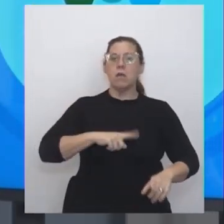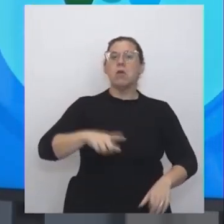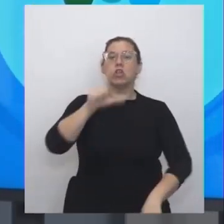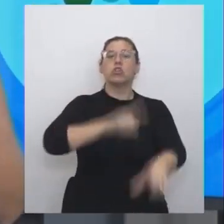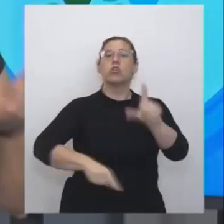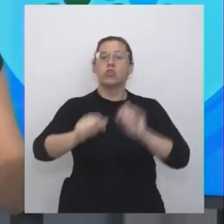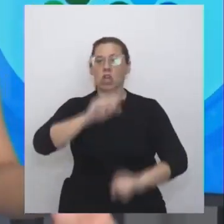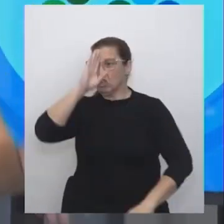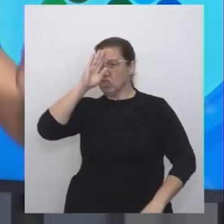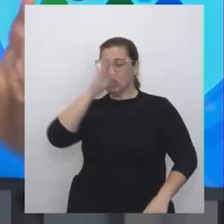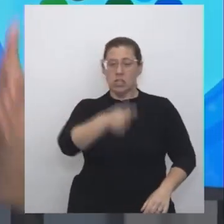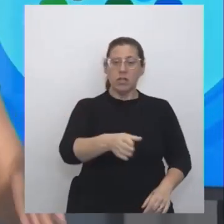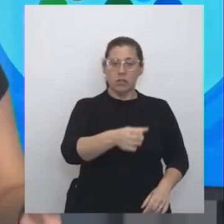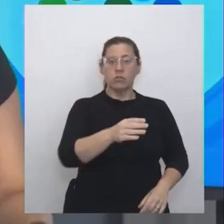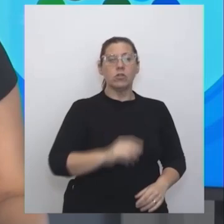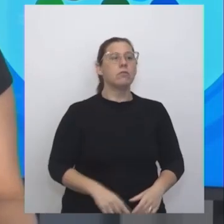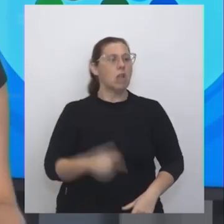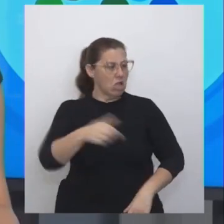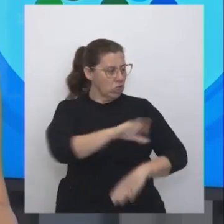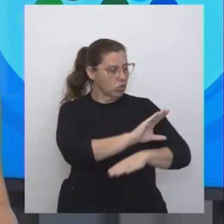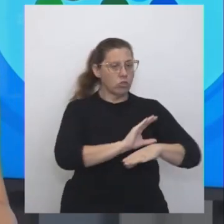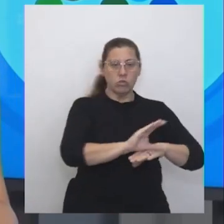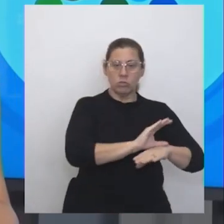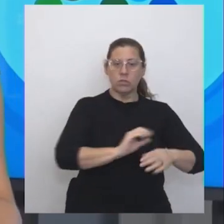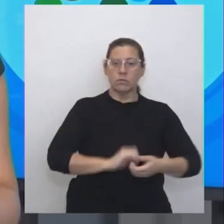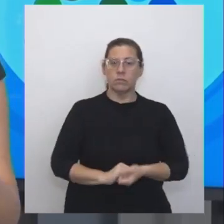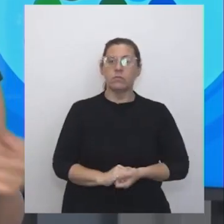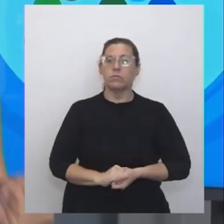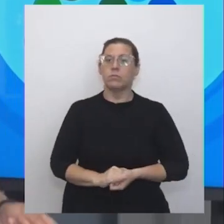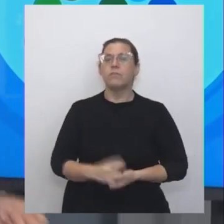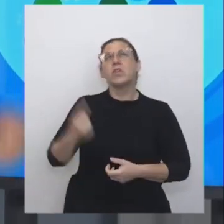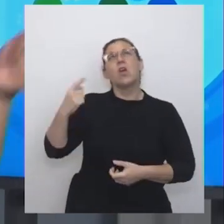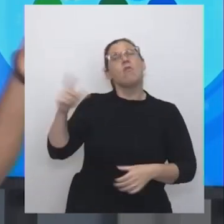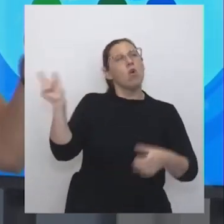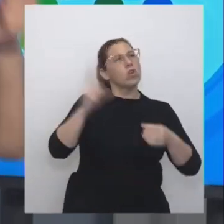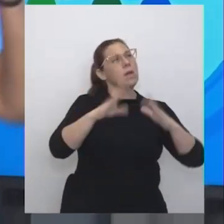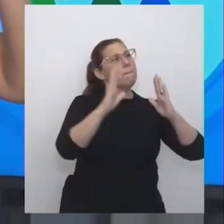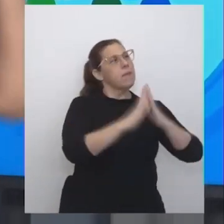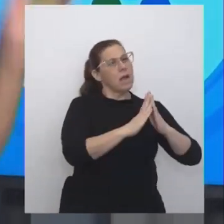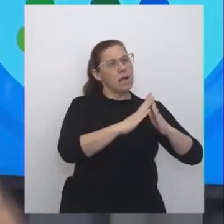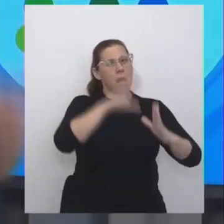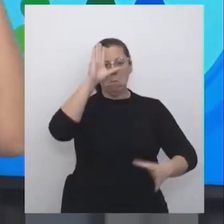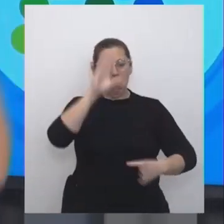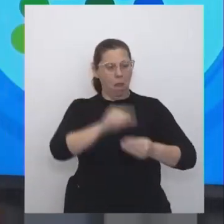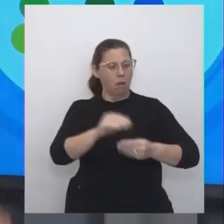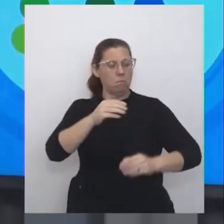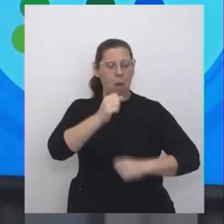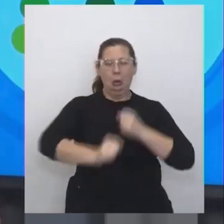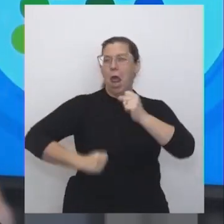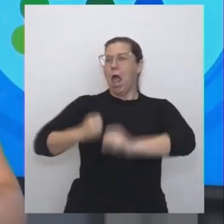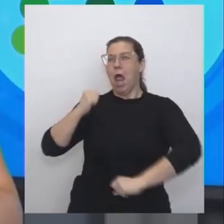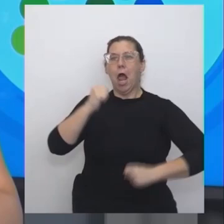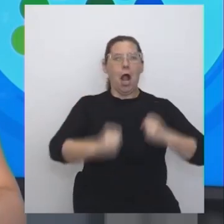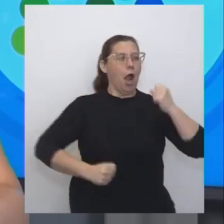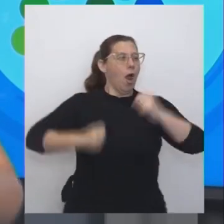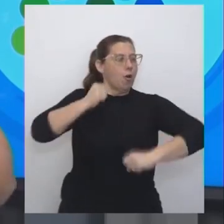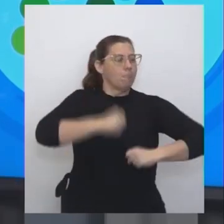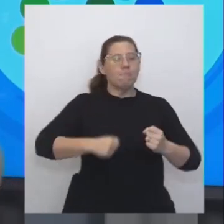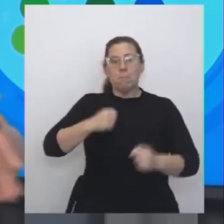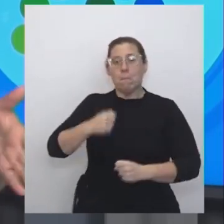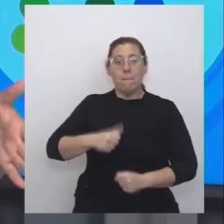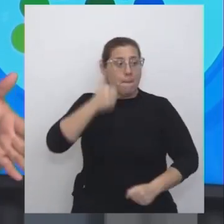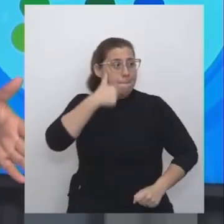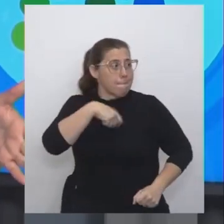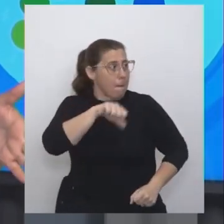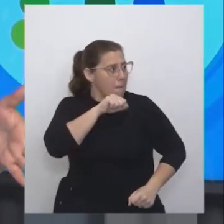eleitos, direto ou indiretamente, nos termos dessa Constituição. E eu voltei para casa, correndo, subindo e descendo as ruazinhas, ansiosa para contar minha nova descoberta.